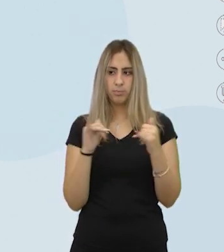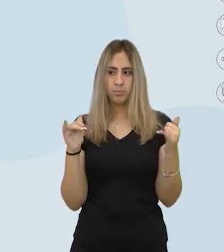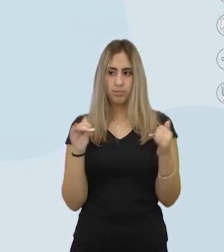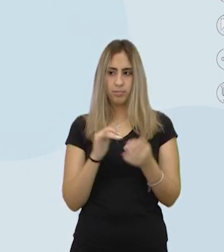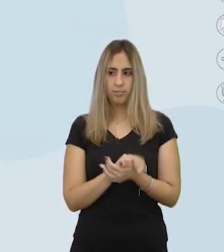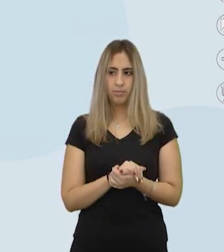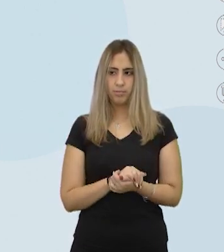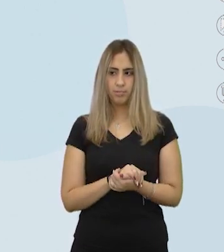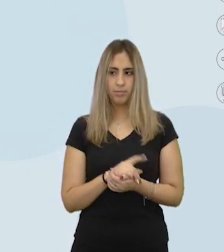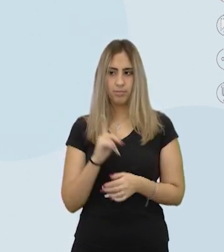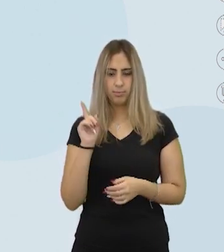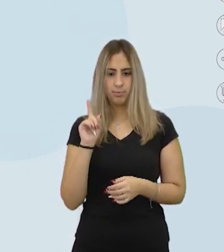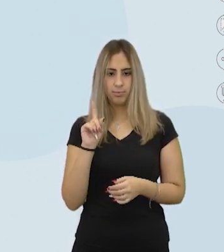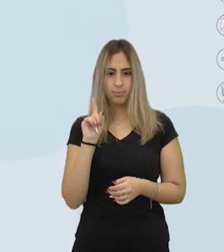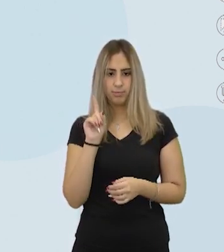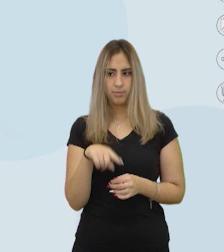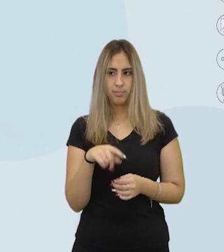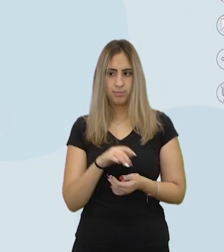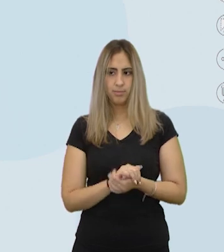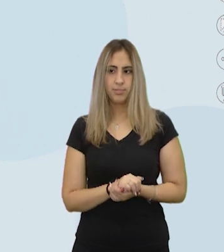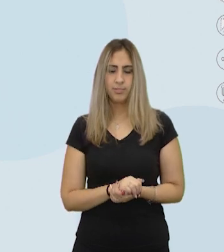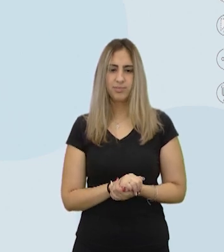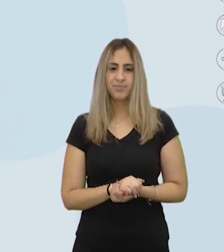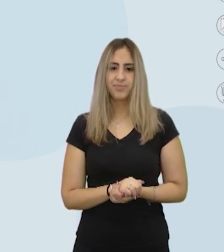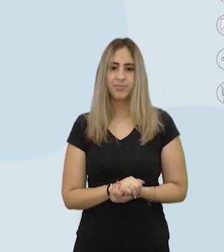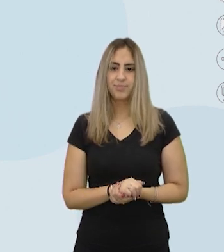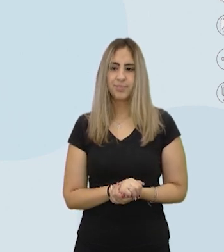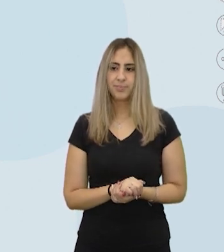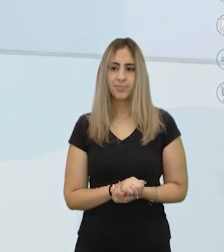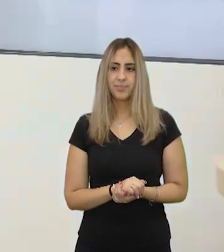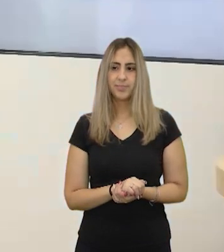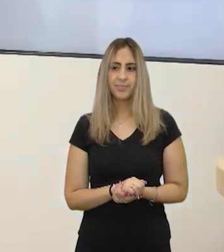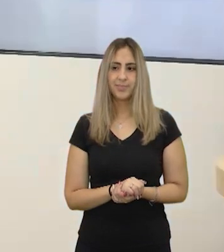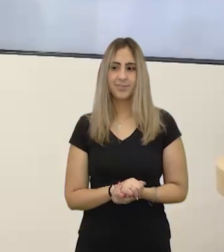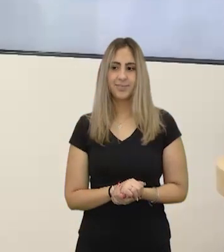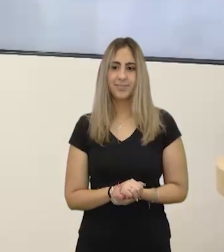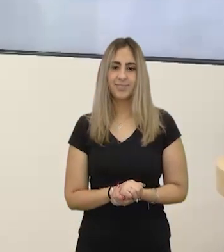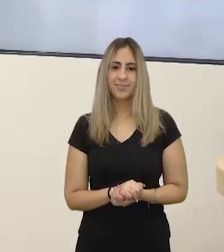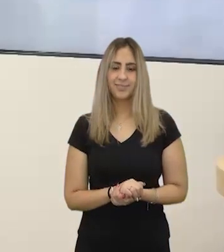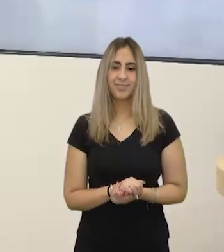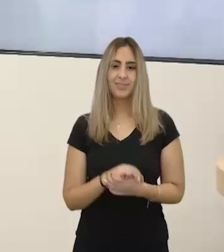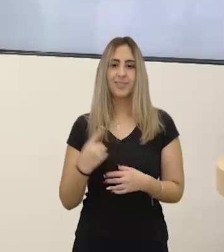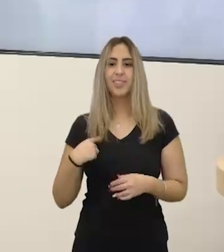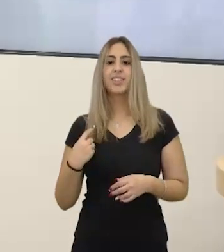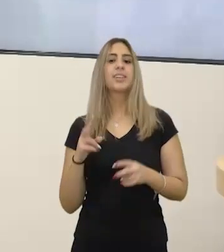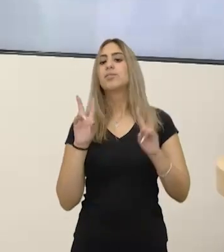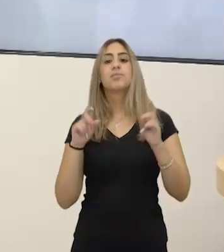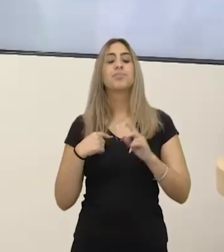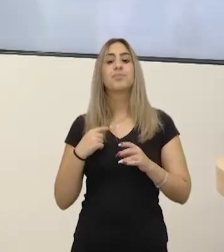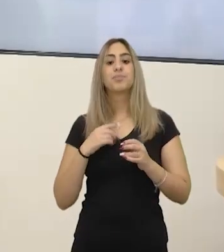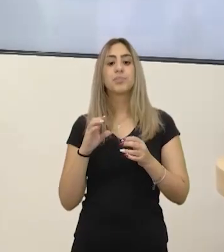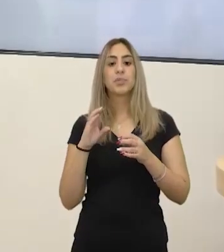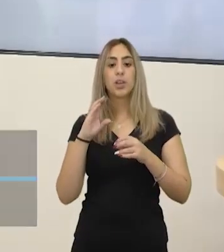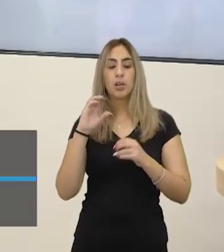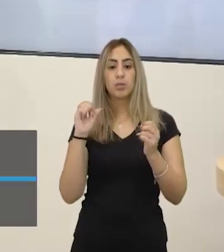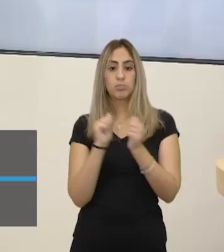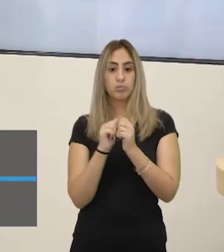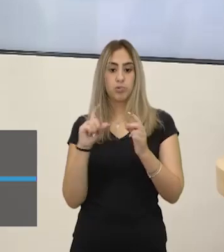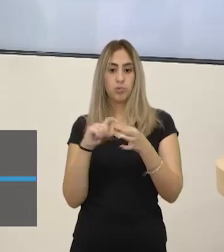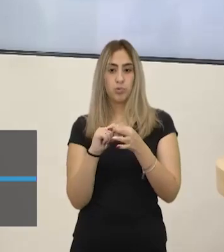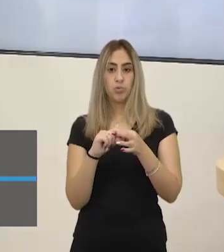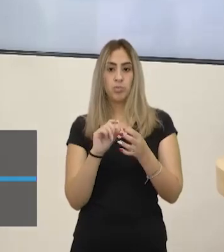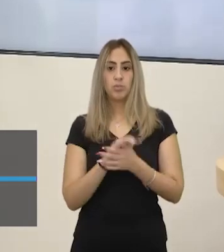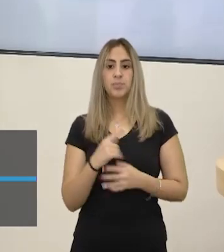caso, a gente vai falar que ela é assindética, porque a vírgula não é um conectivo, então não tem o síndeton, né, que seria a conjunção. Mas no